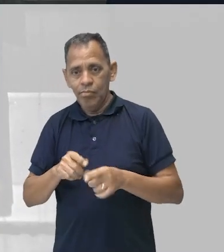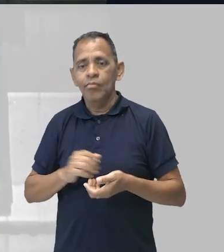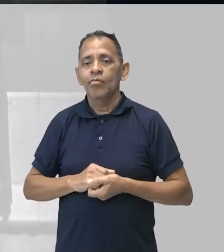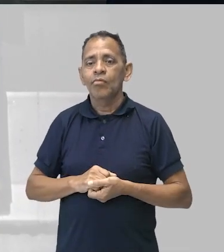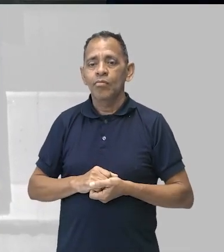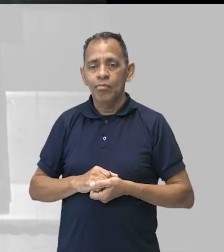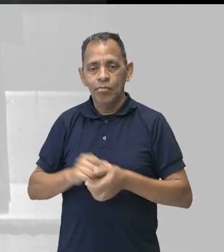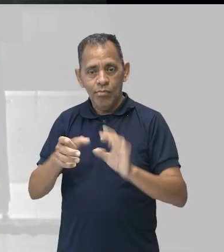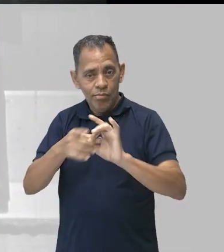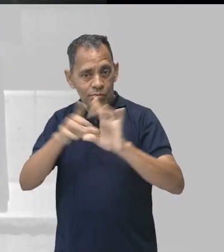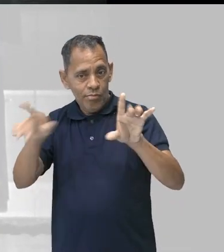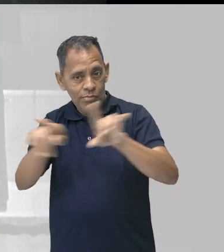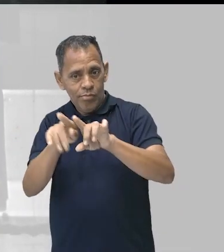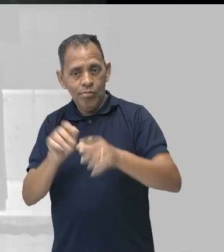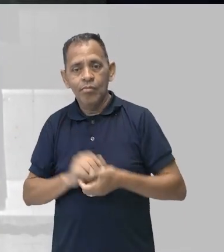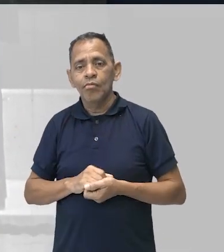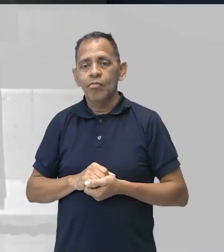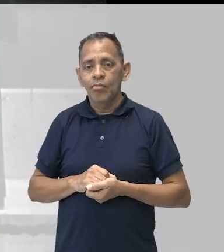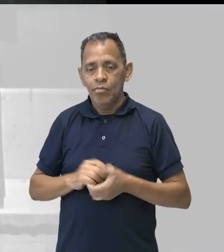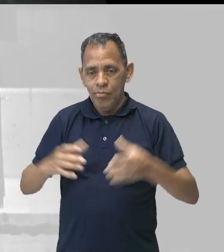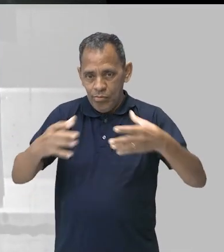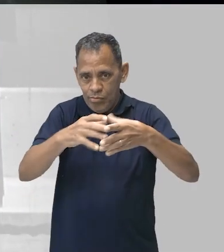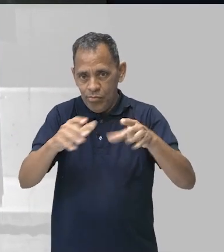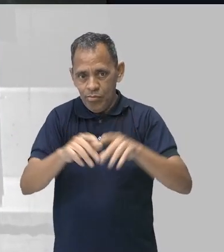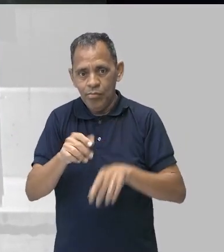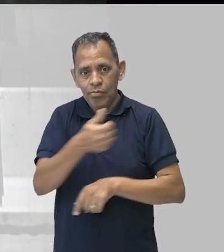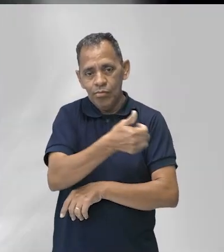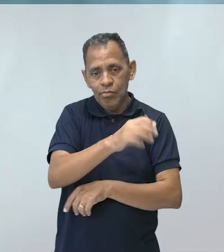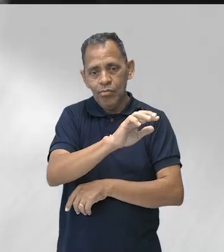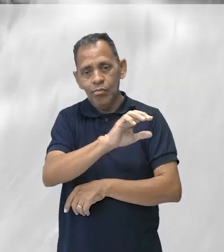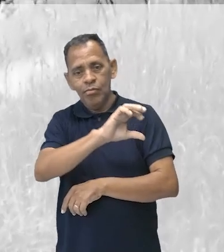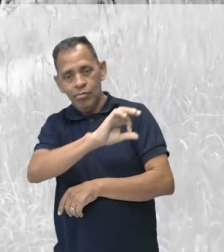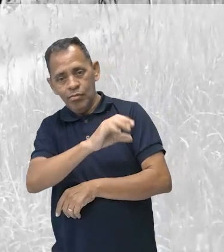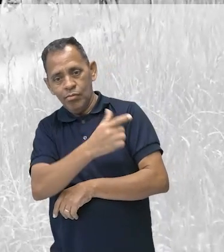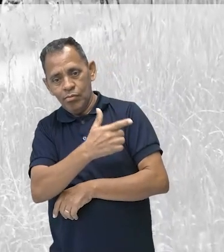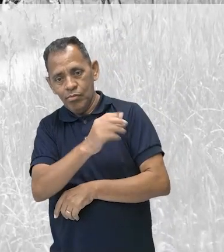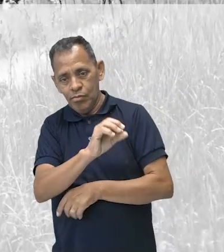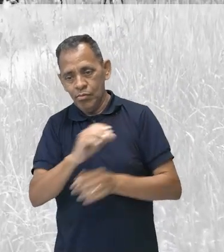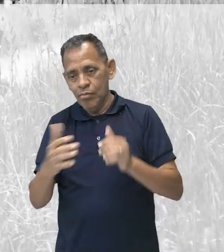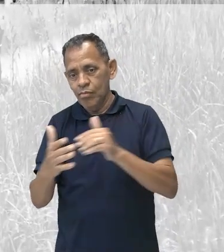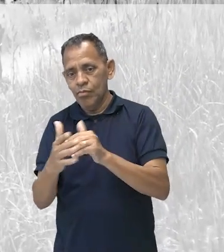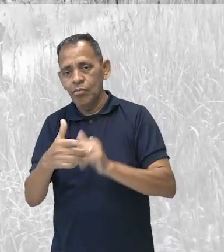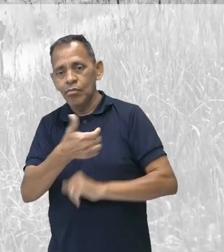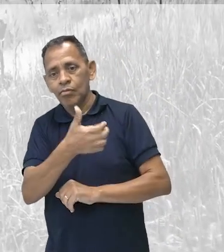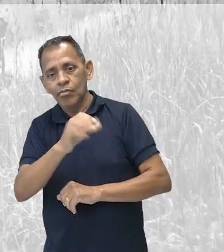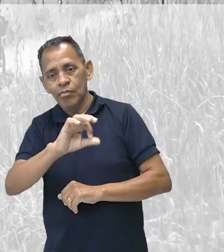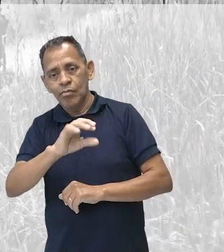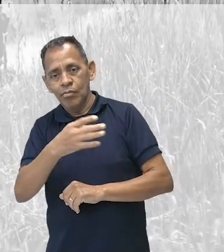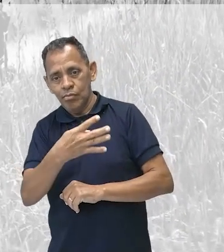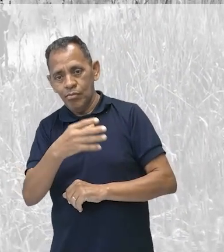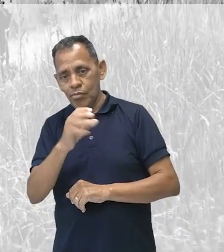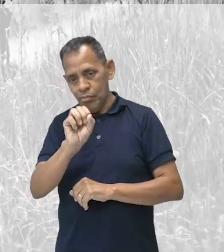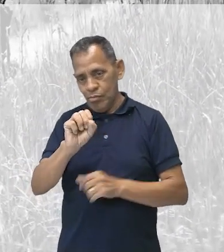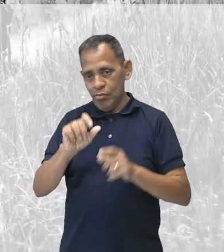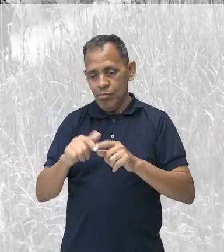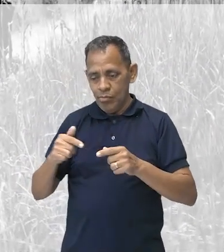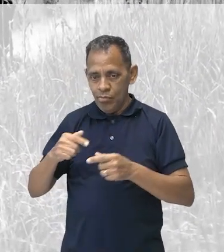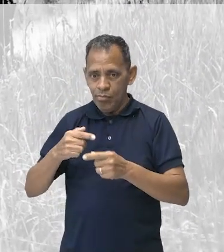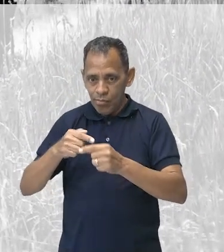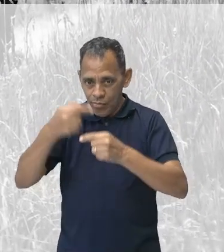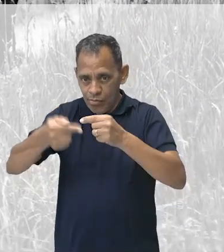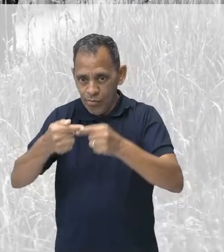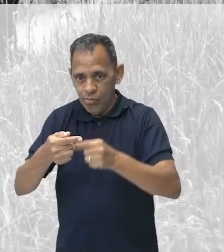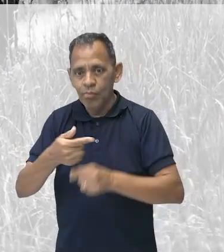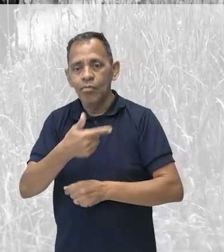Nações e vigente de 1920 a 1948. A Após a Segunda Guerra Mundial, o Reino